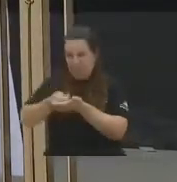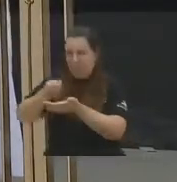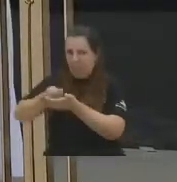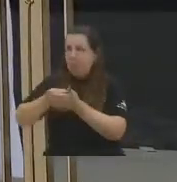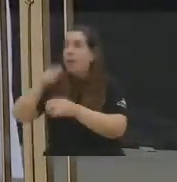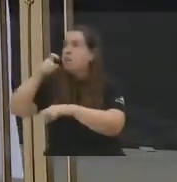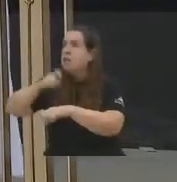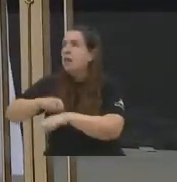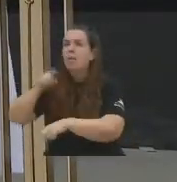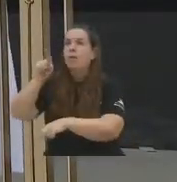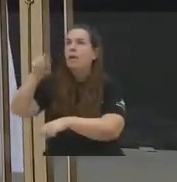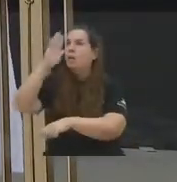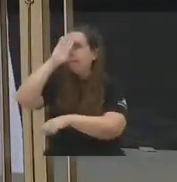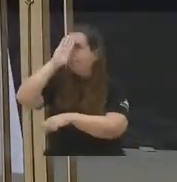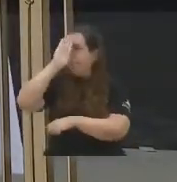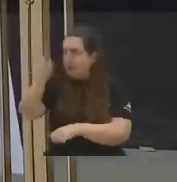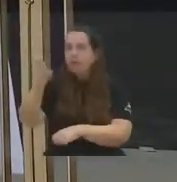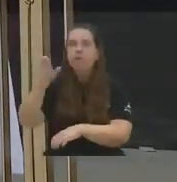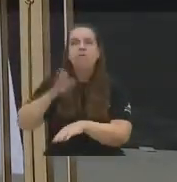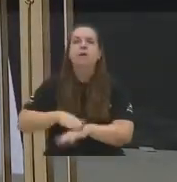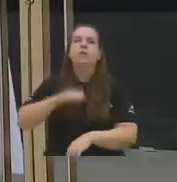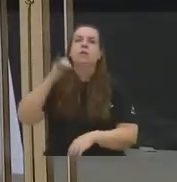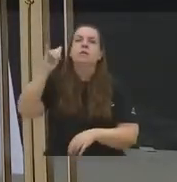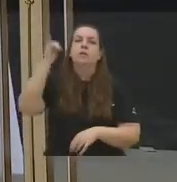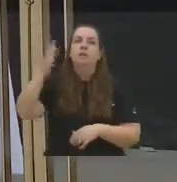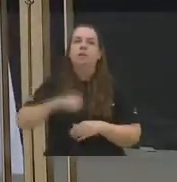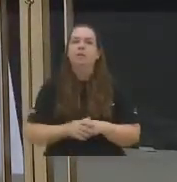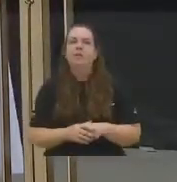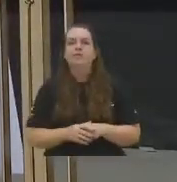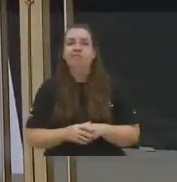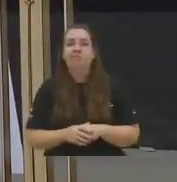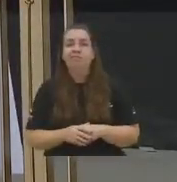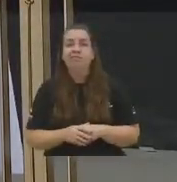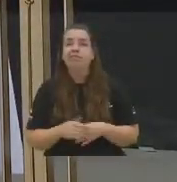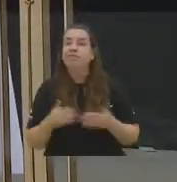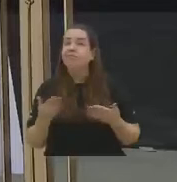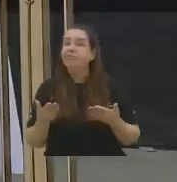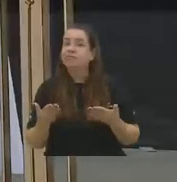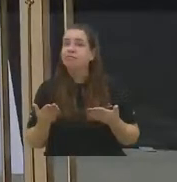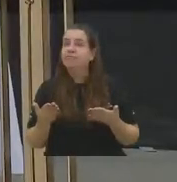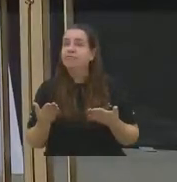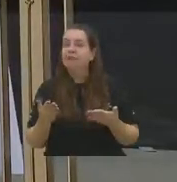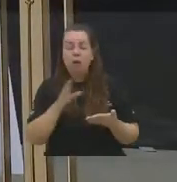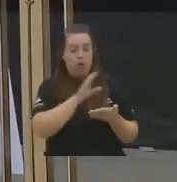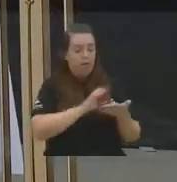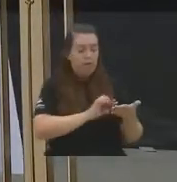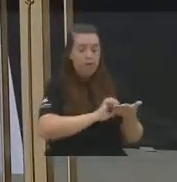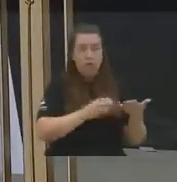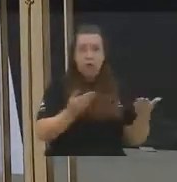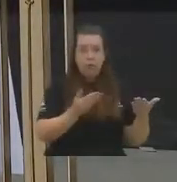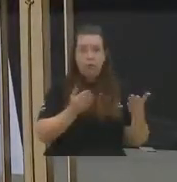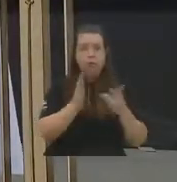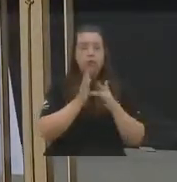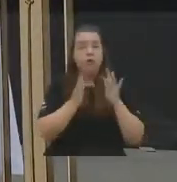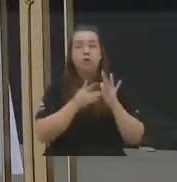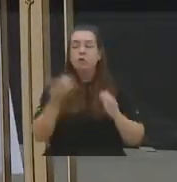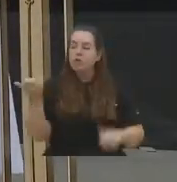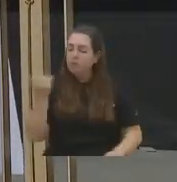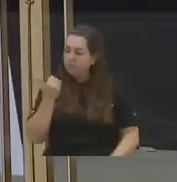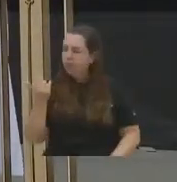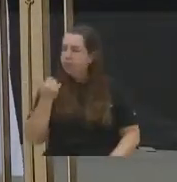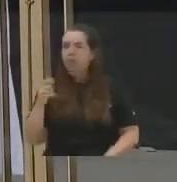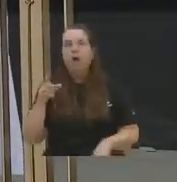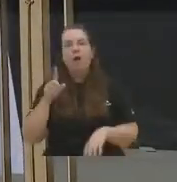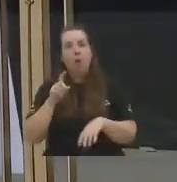tempo para o principal e primordial. No Evangelho de hoje, Jesus nos diz que chegará a